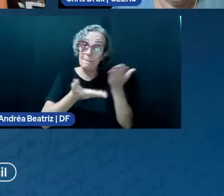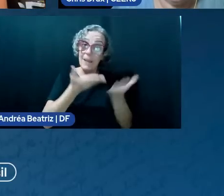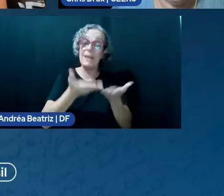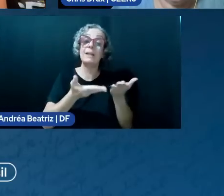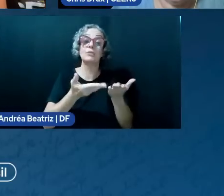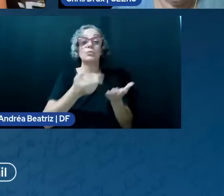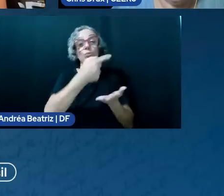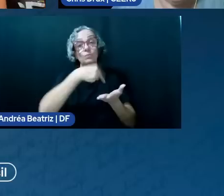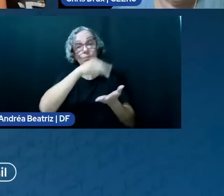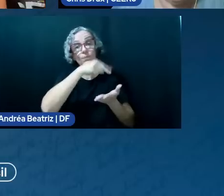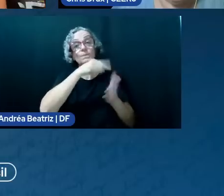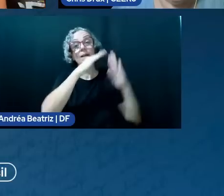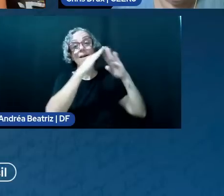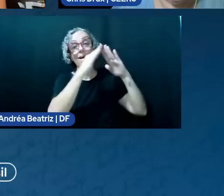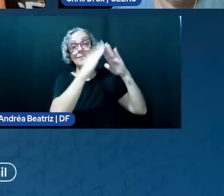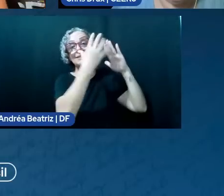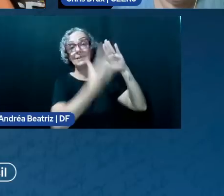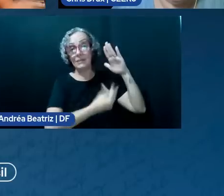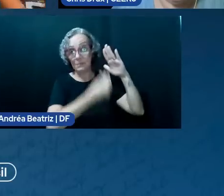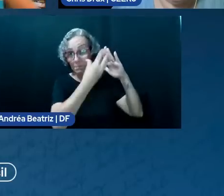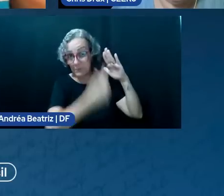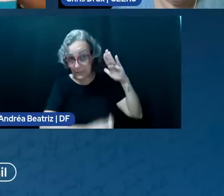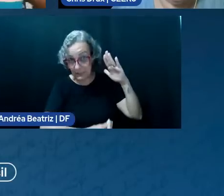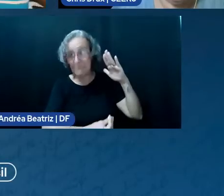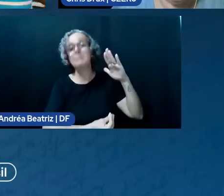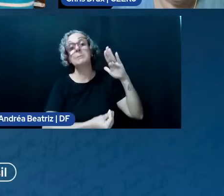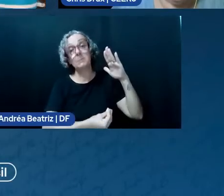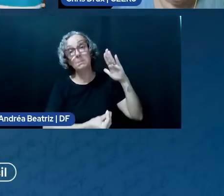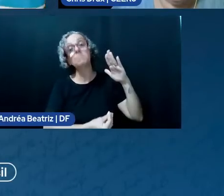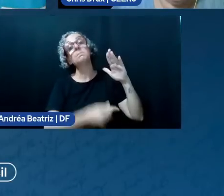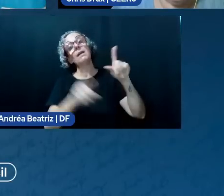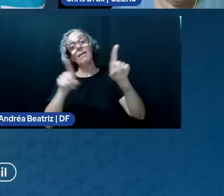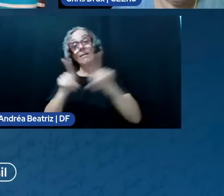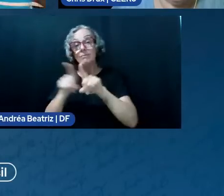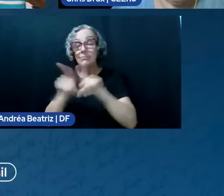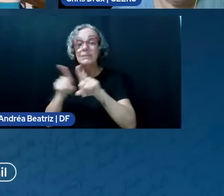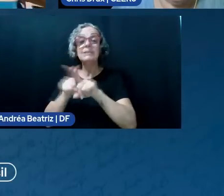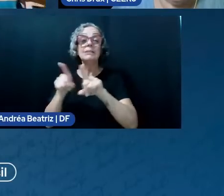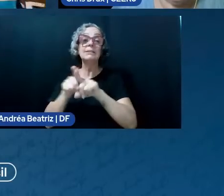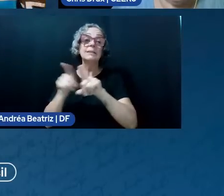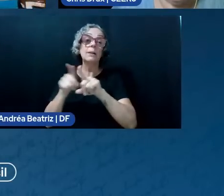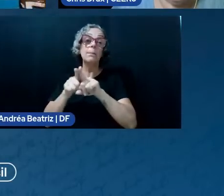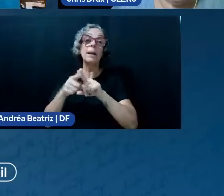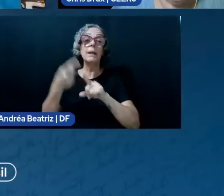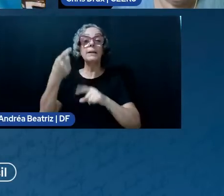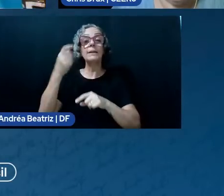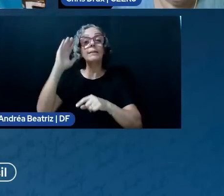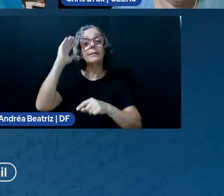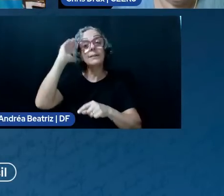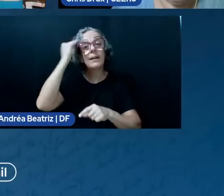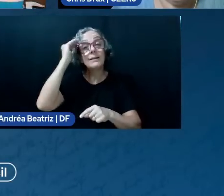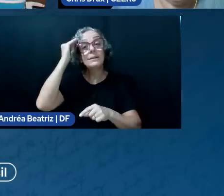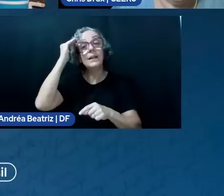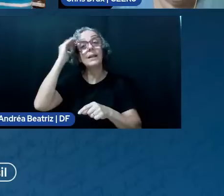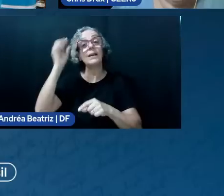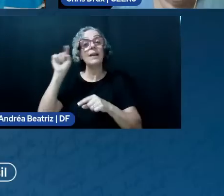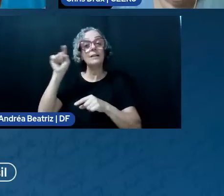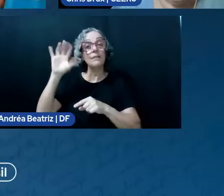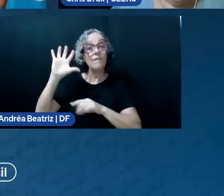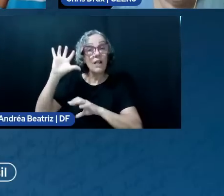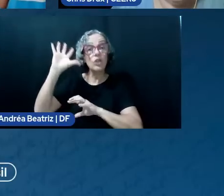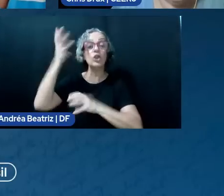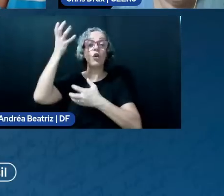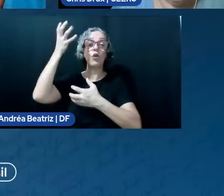primeiramente, estudar a respeito desse fenômeno para melhor compreendê-lo e depois começar a participar de um trabalho